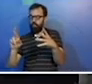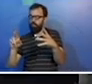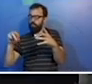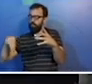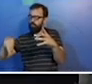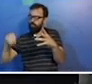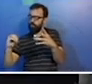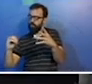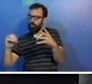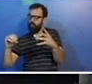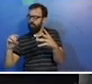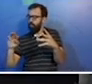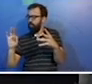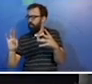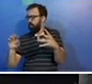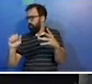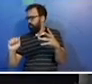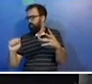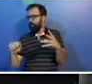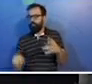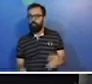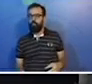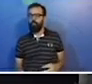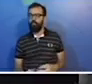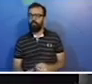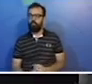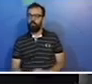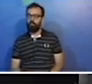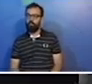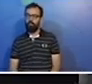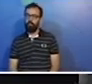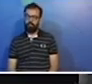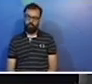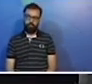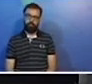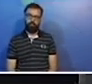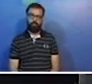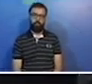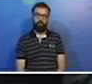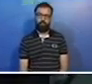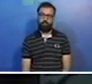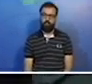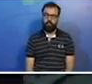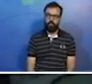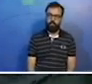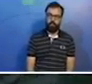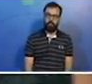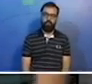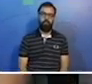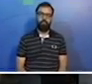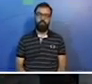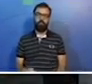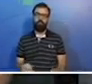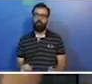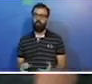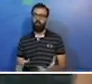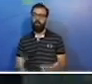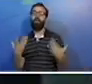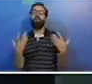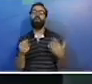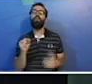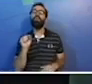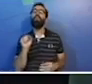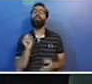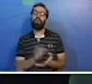outros que os criadores não tinham percebido que existiam naquele lugar. O que aconteceu com a quantidade